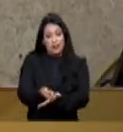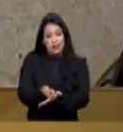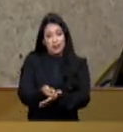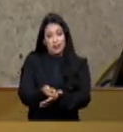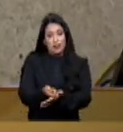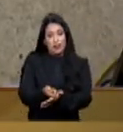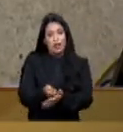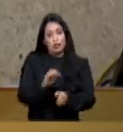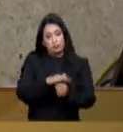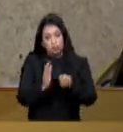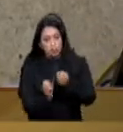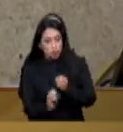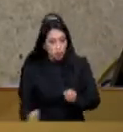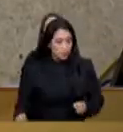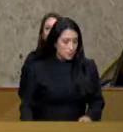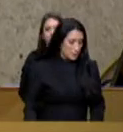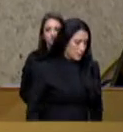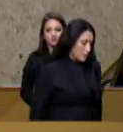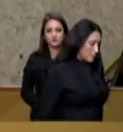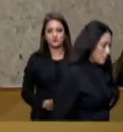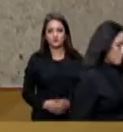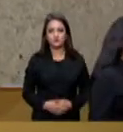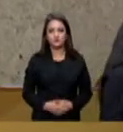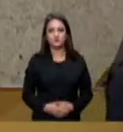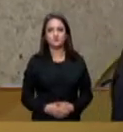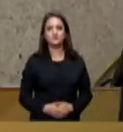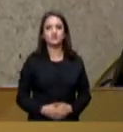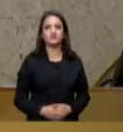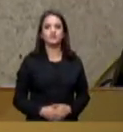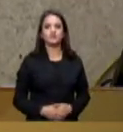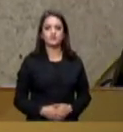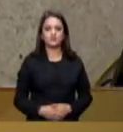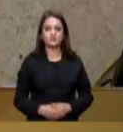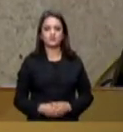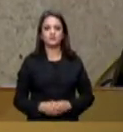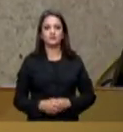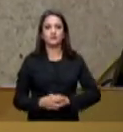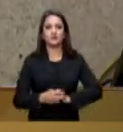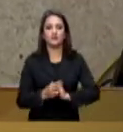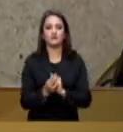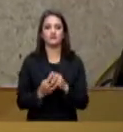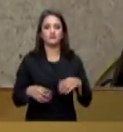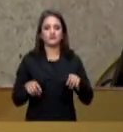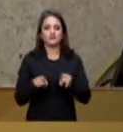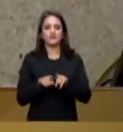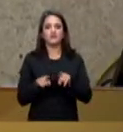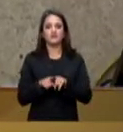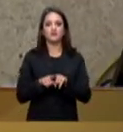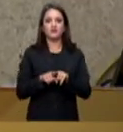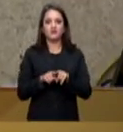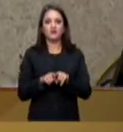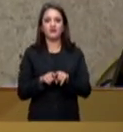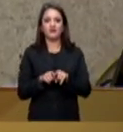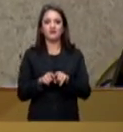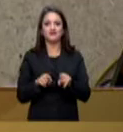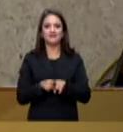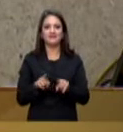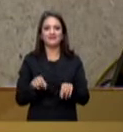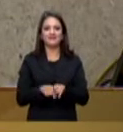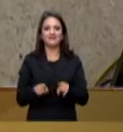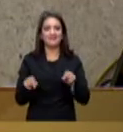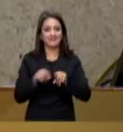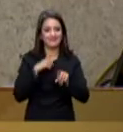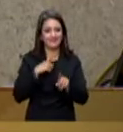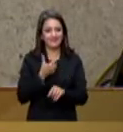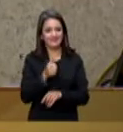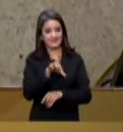esse saneamento básico. Em sentido convergente, eu cito aqui também a